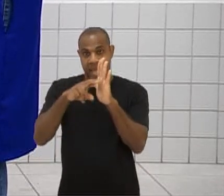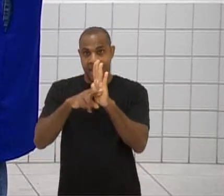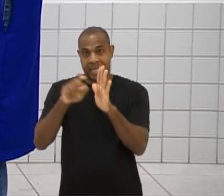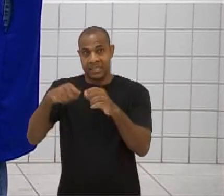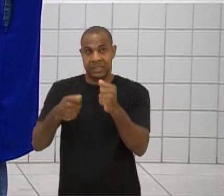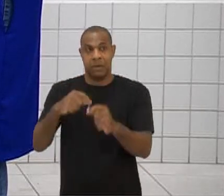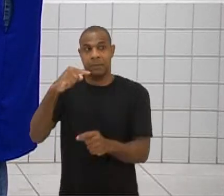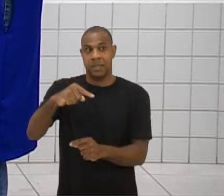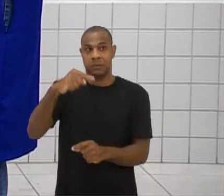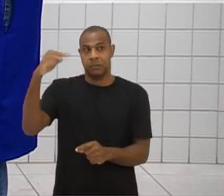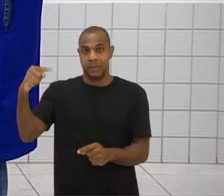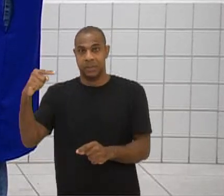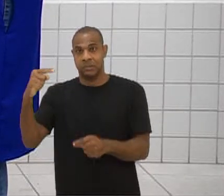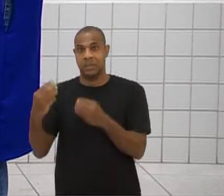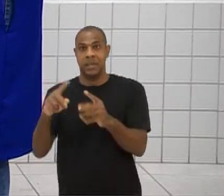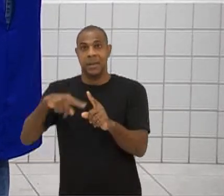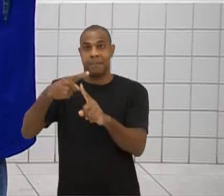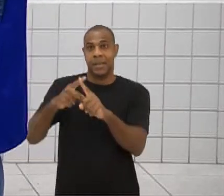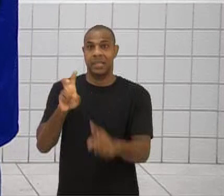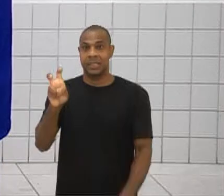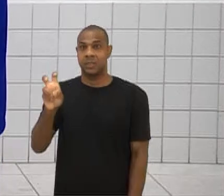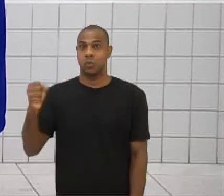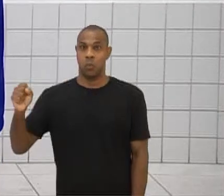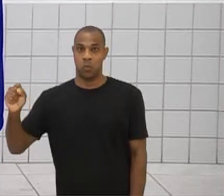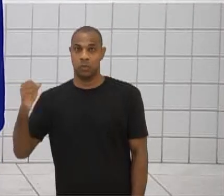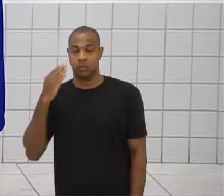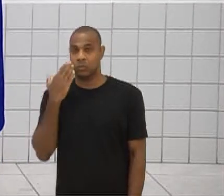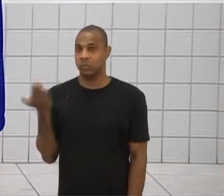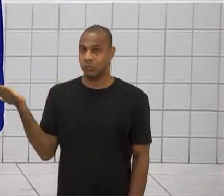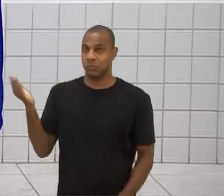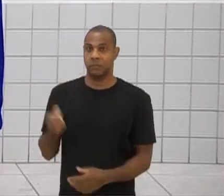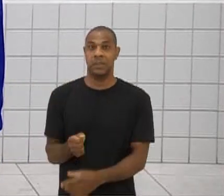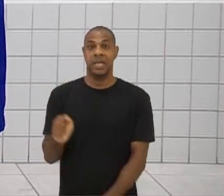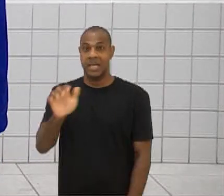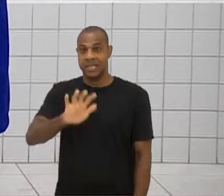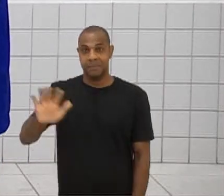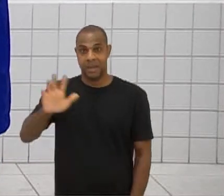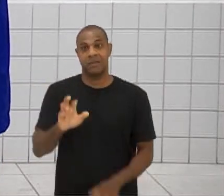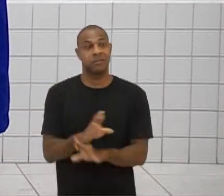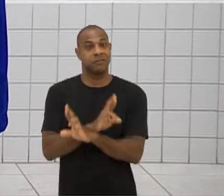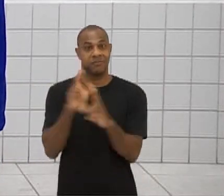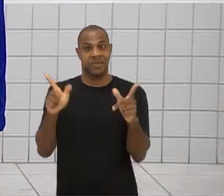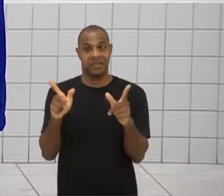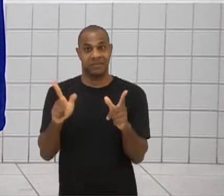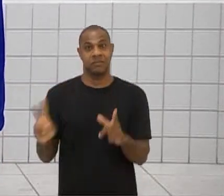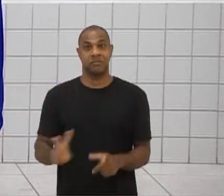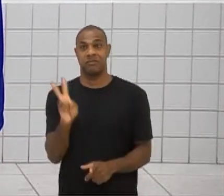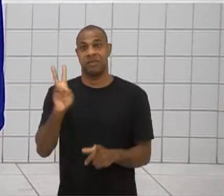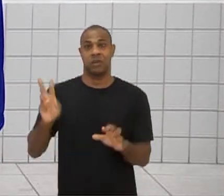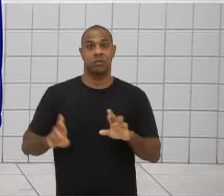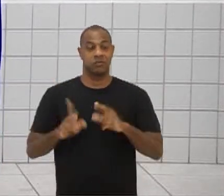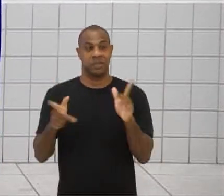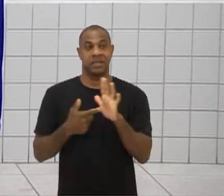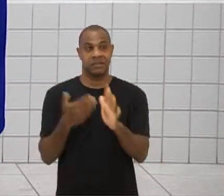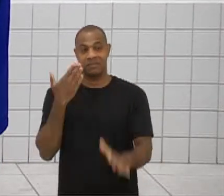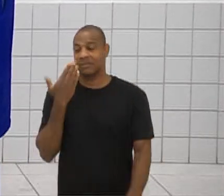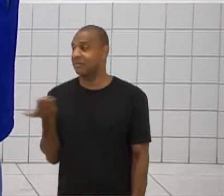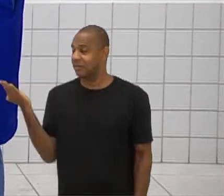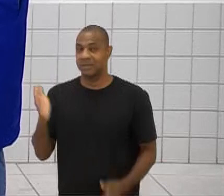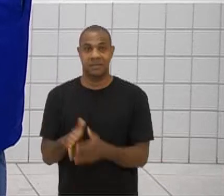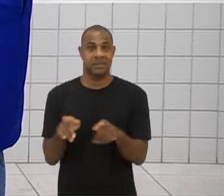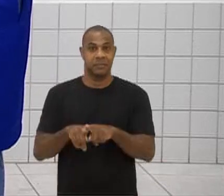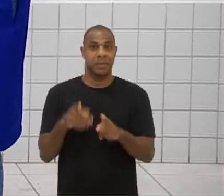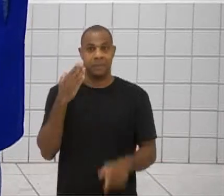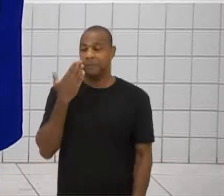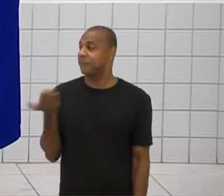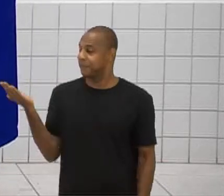vezes 1, 3, mais 5, 8. A imagem já deu um pouquinho diferente, está vendo que ela não chegou no 1 e no -1? Né? Deu bem